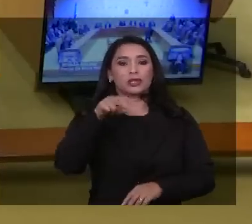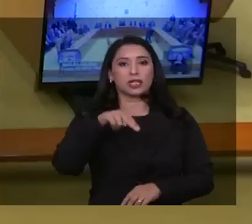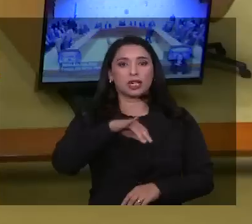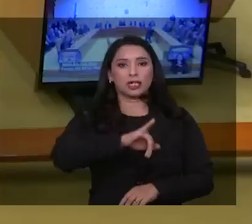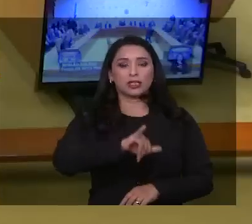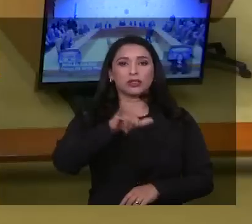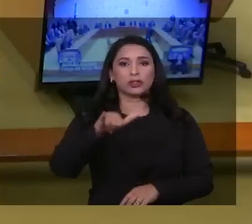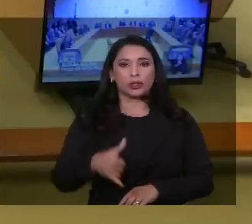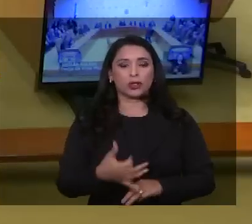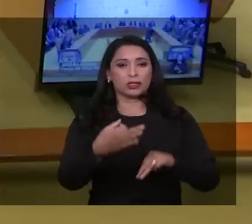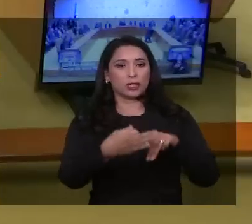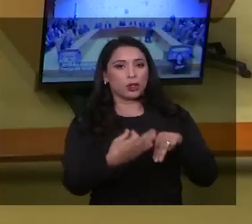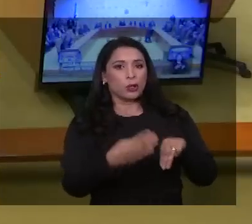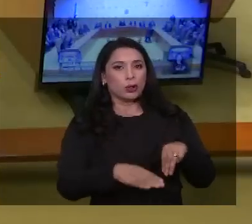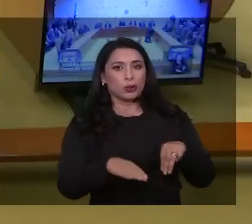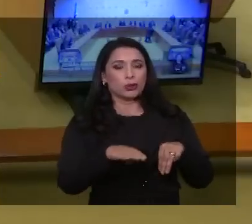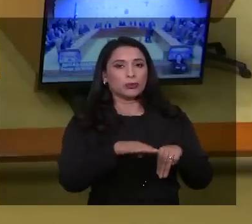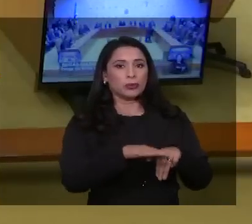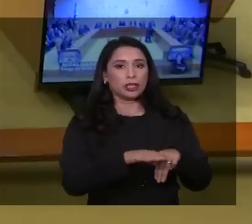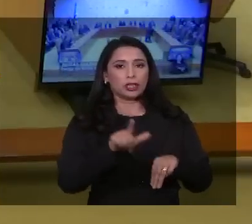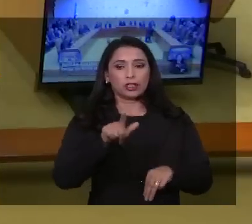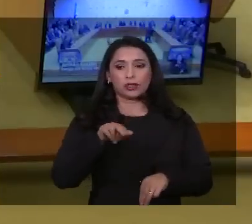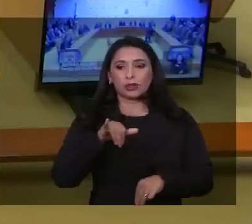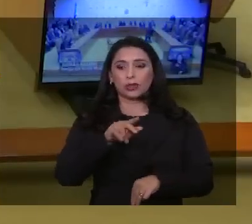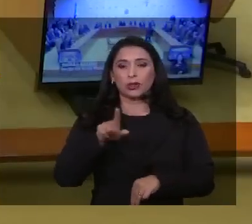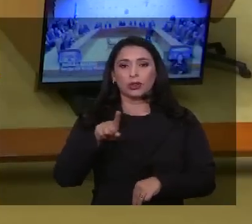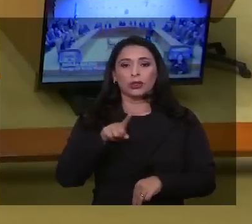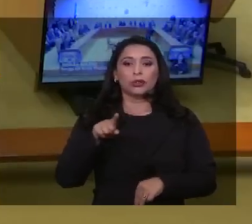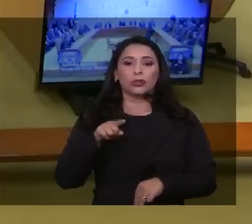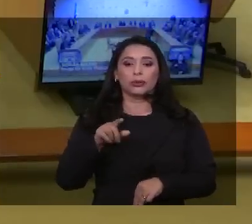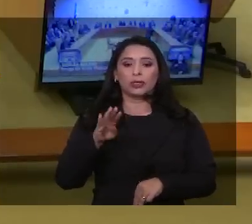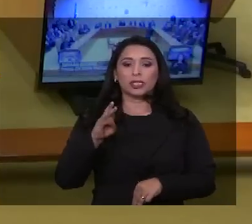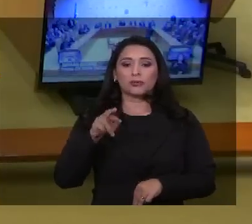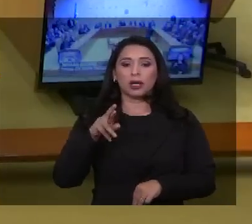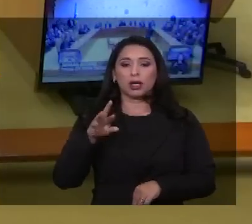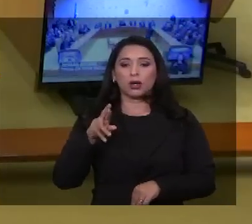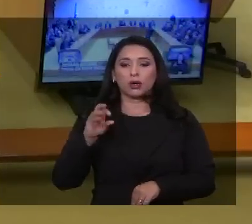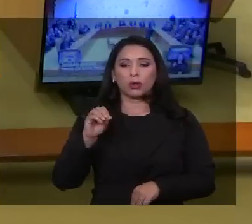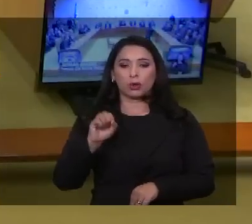o eminente ministro Luiz Roberto Barroso.